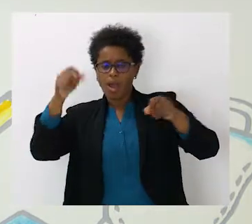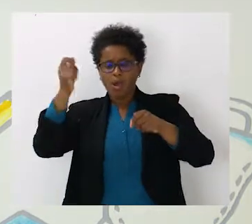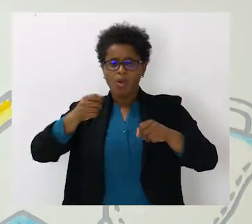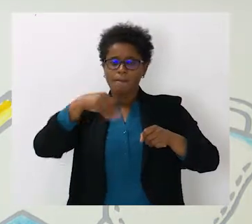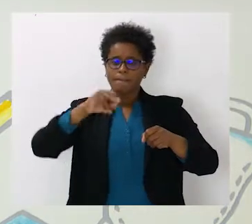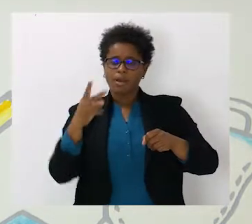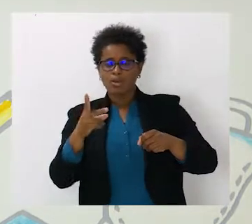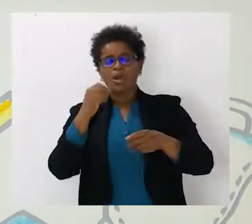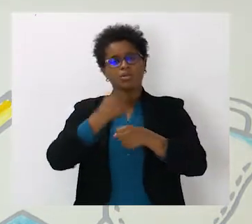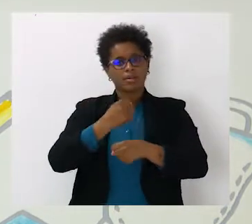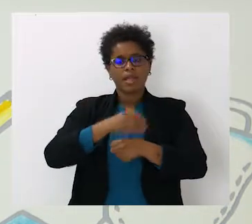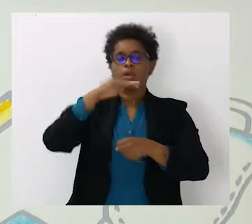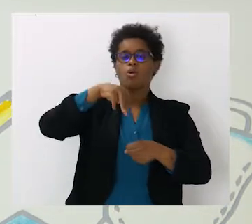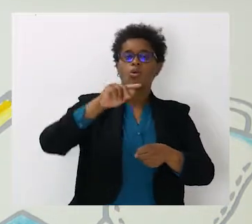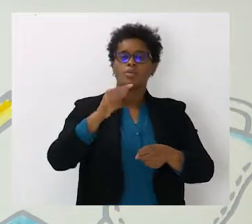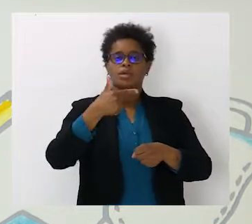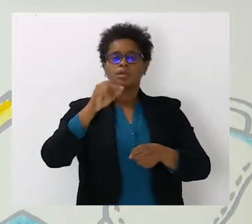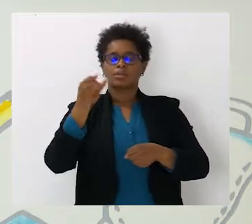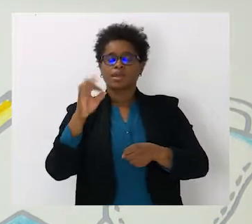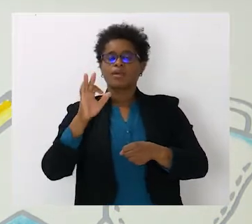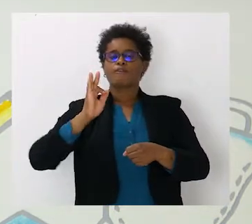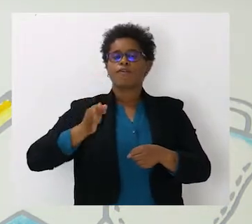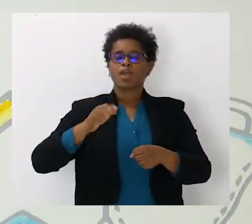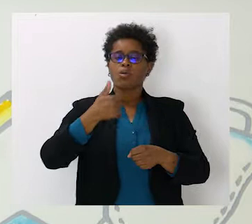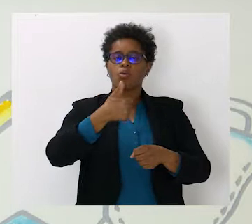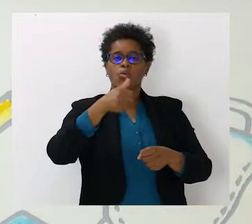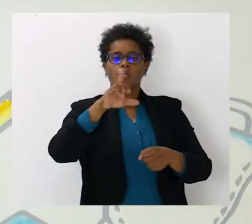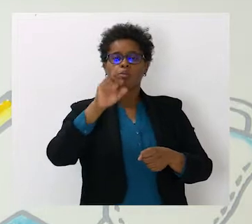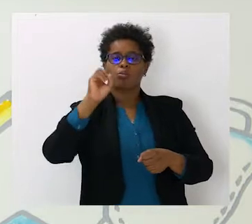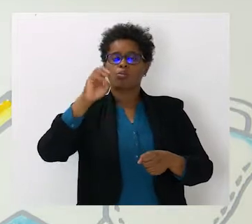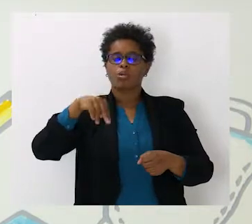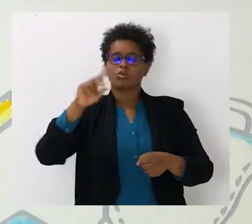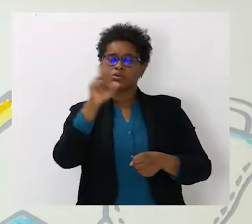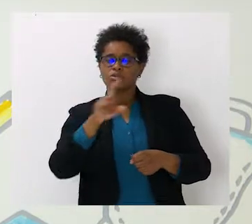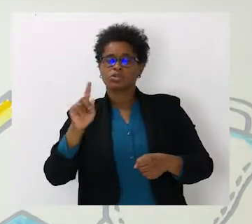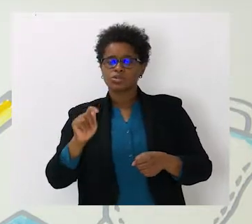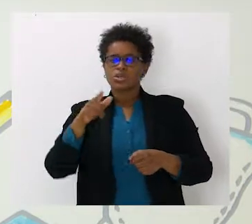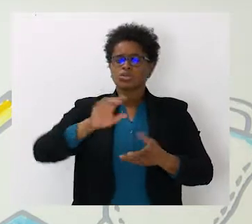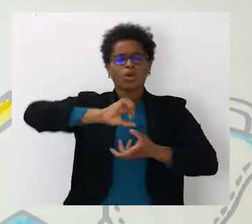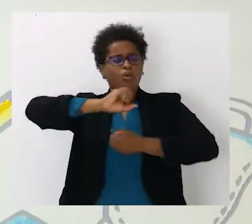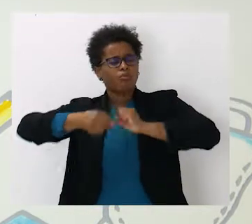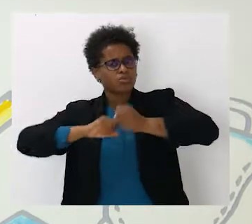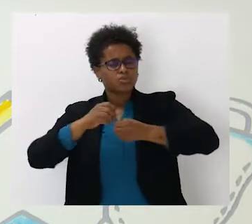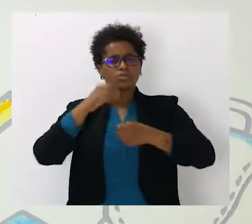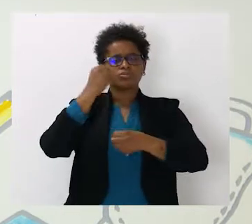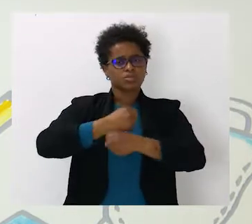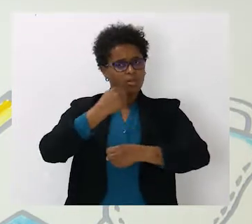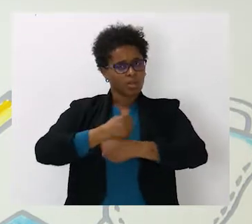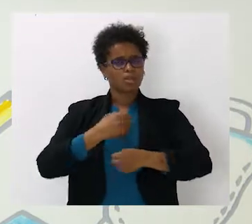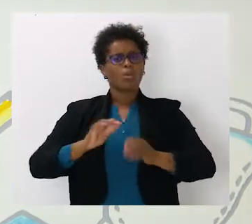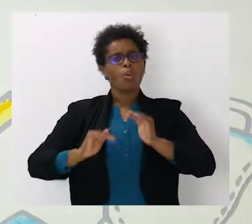e passa a trabalhar com metais, ferro, bronze. Isto revoluciona a